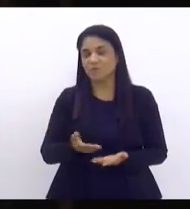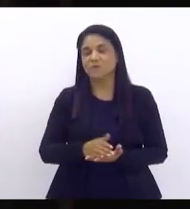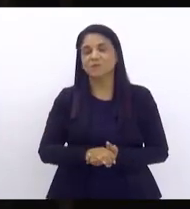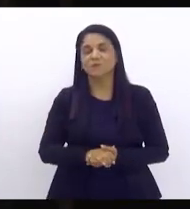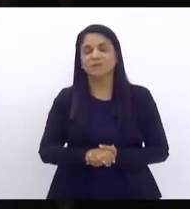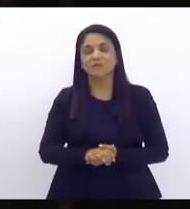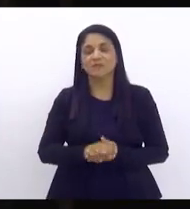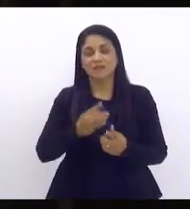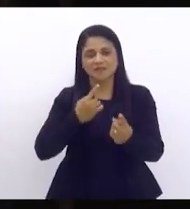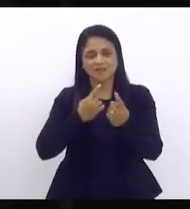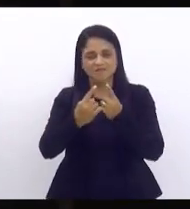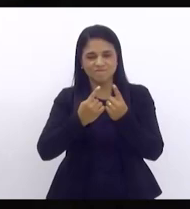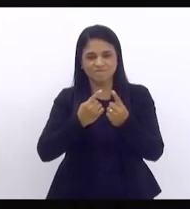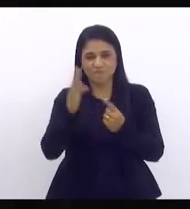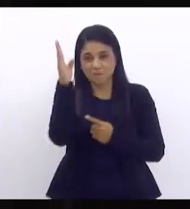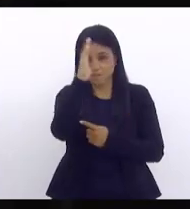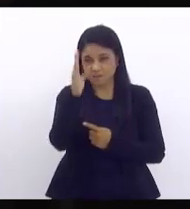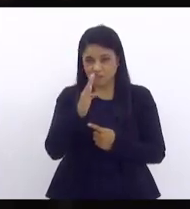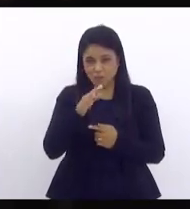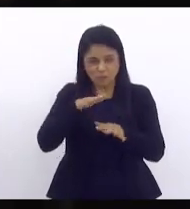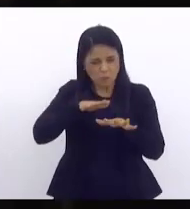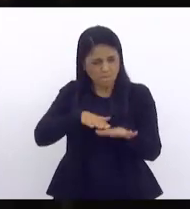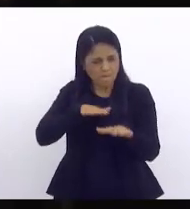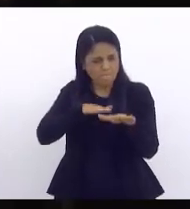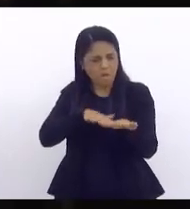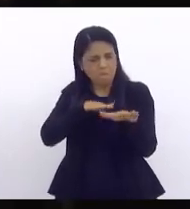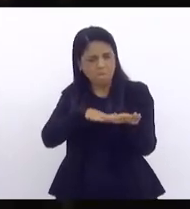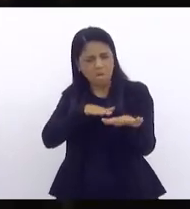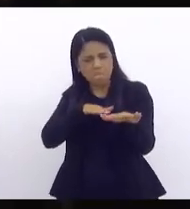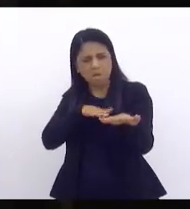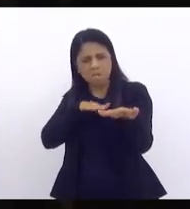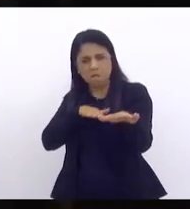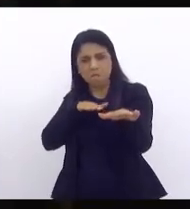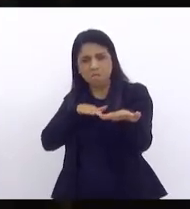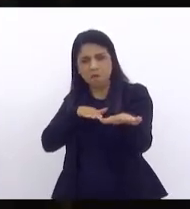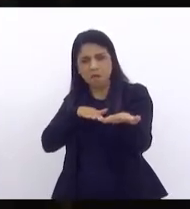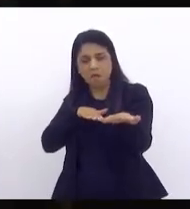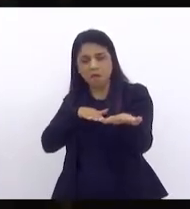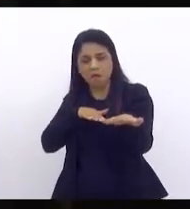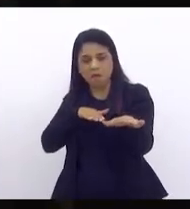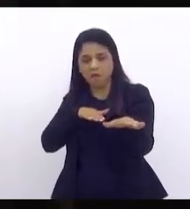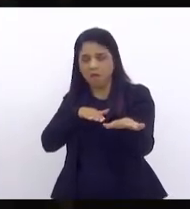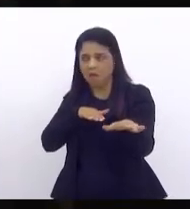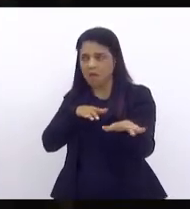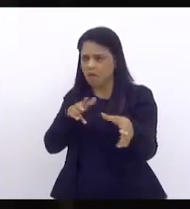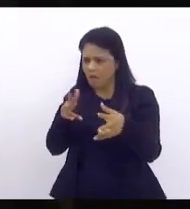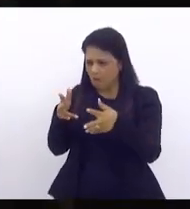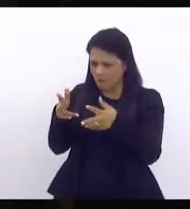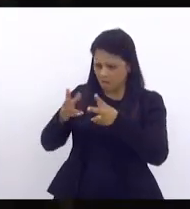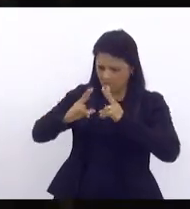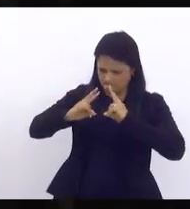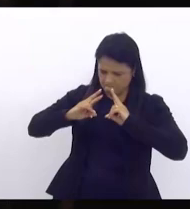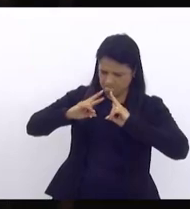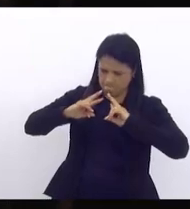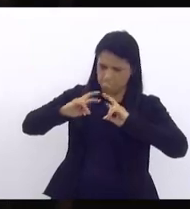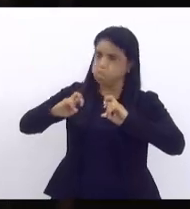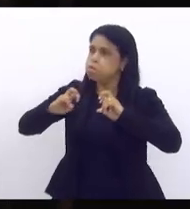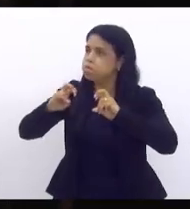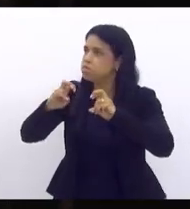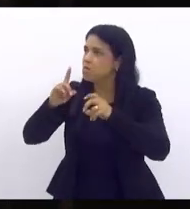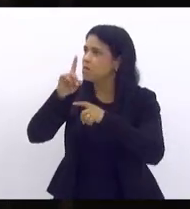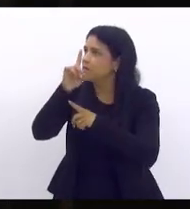pela Avenida Brasil, tudo engarrafado, eu comecei a ver a mão de Deus naquele